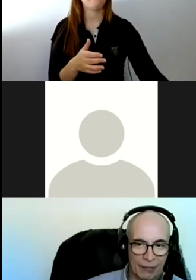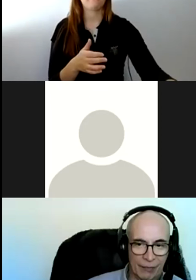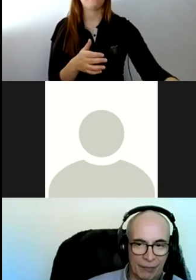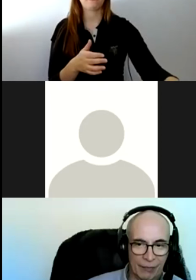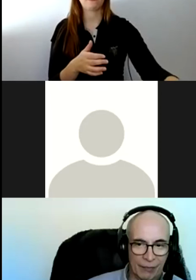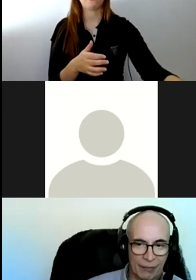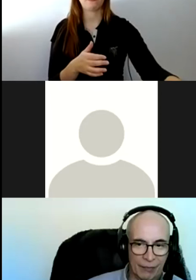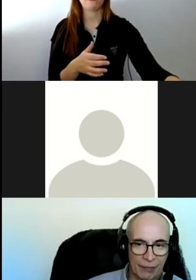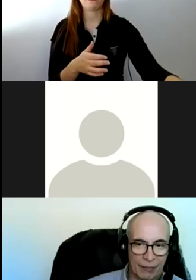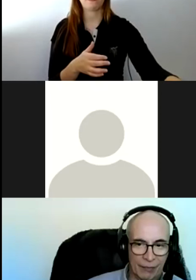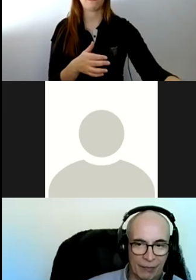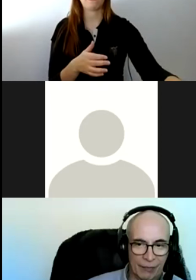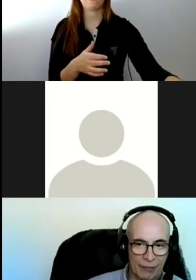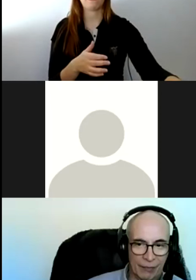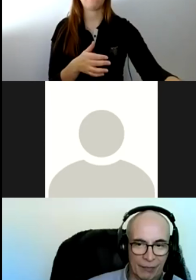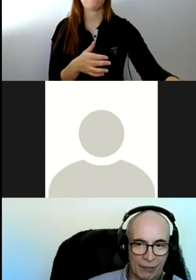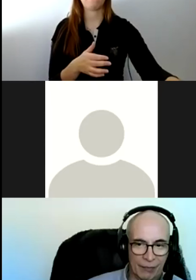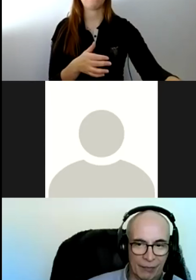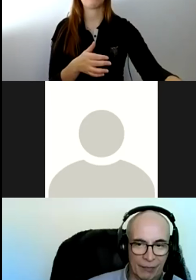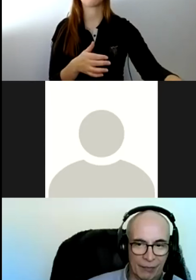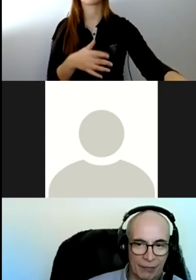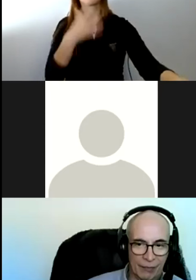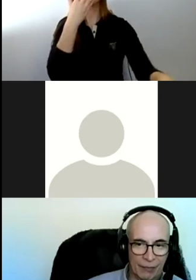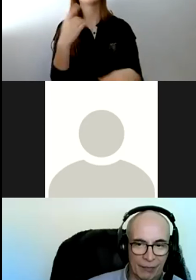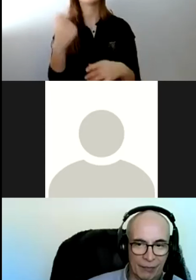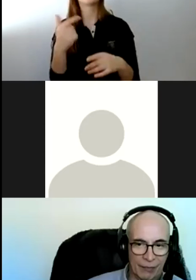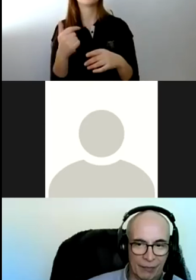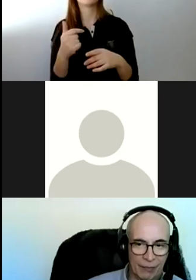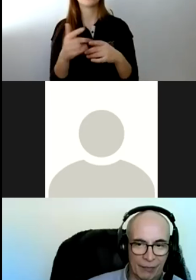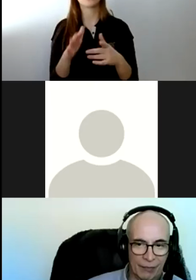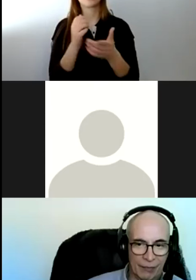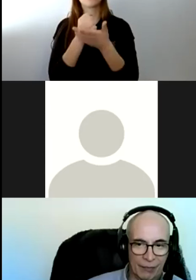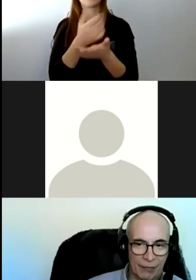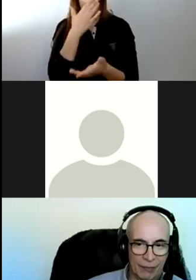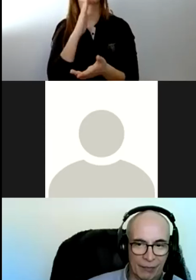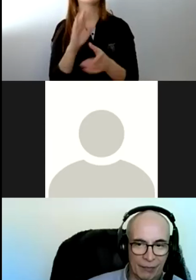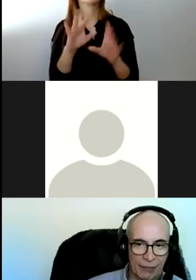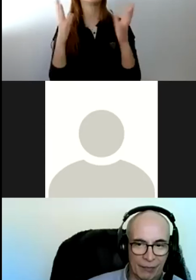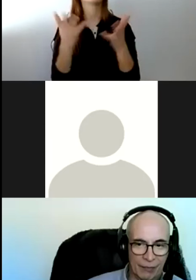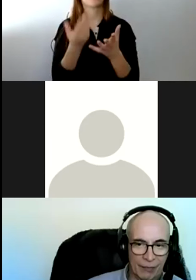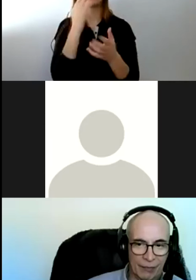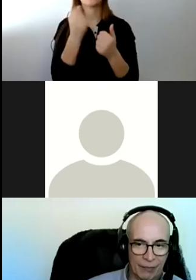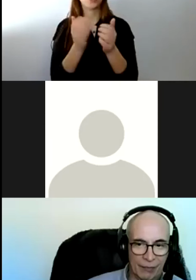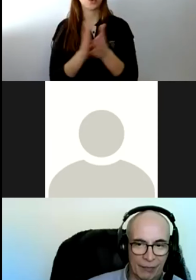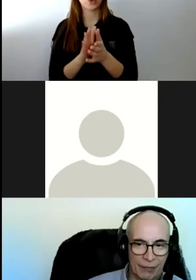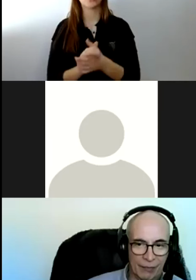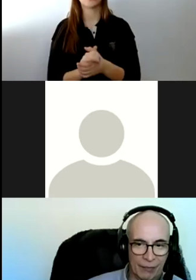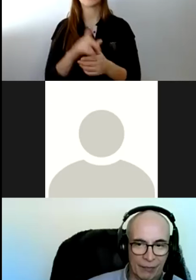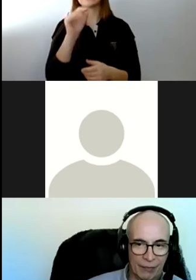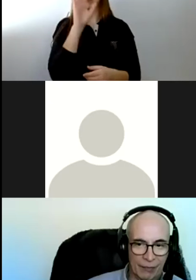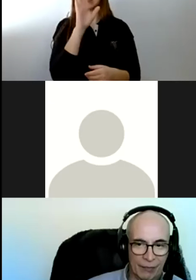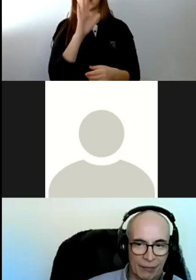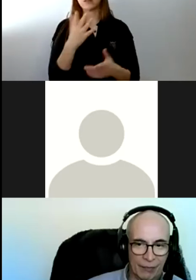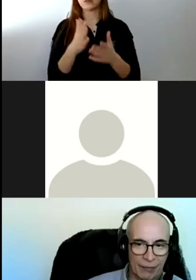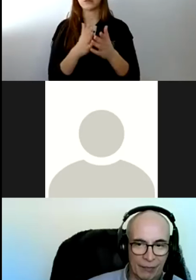estes alunos têm os apoios concedidos conforme o previsto para a generalidade de todos os alunos e, se não puderem